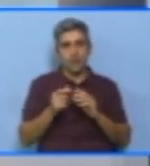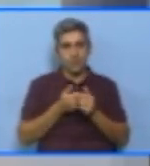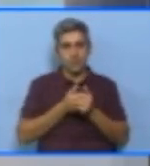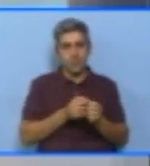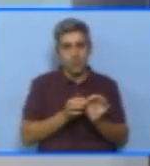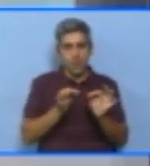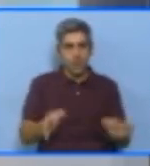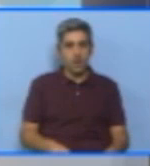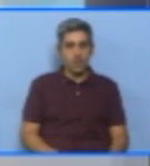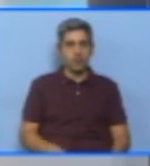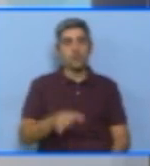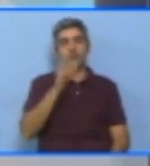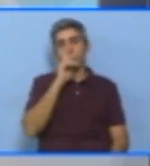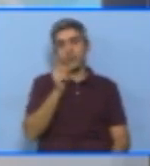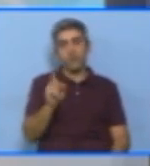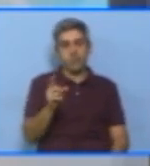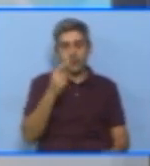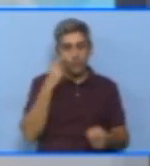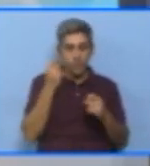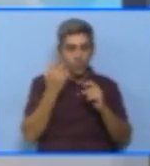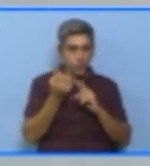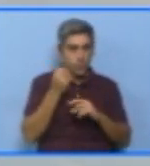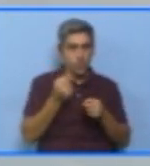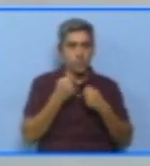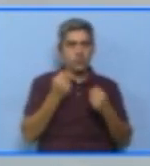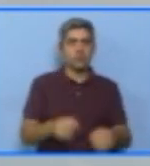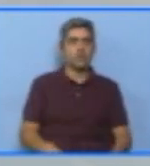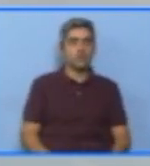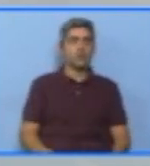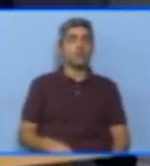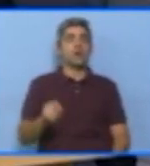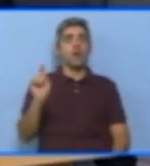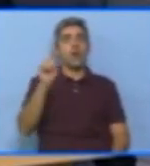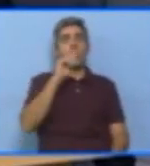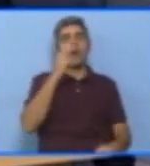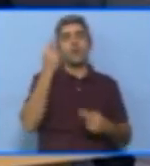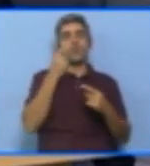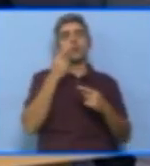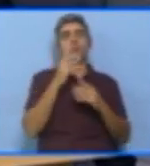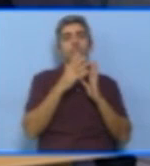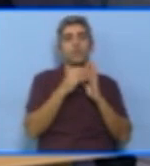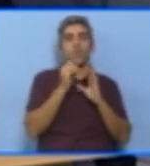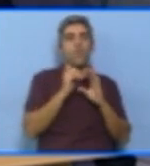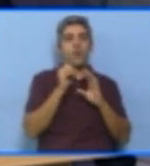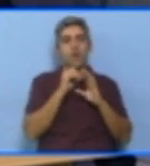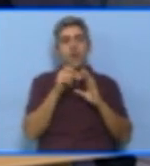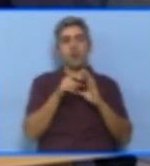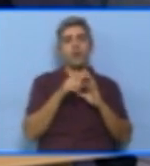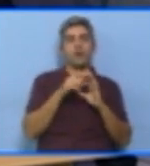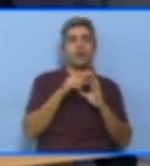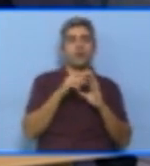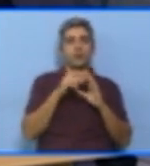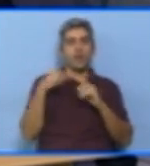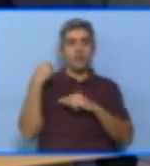este, senão nunca vão encontrar. Olhem, aqueles que não tinham modelo nenhum enquadrado